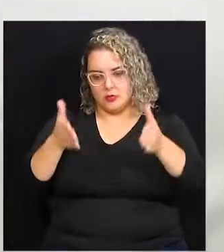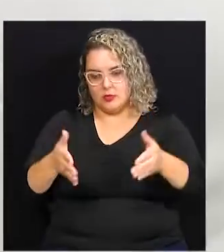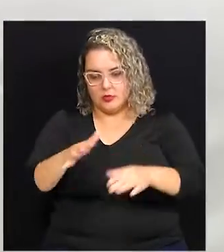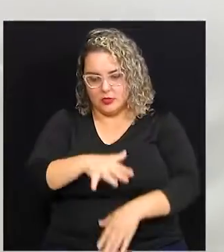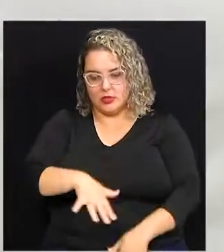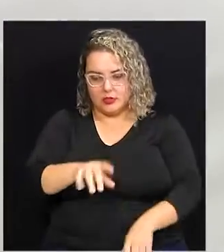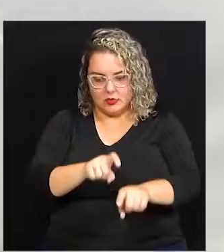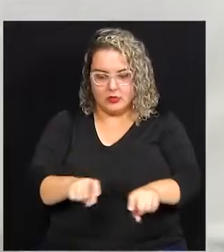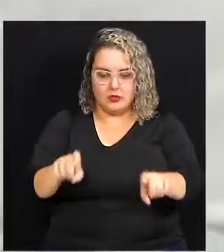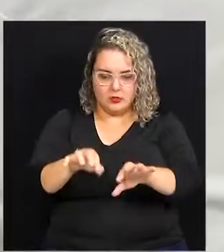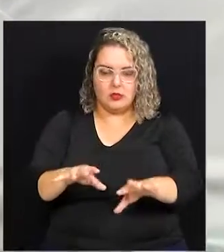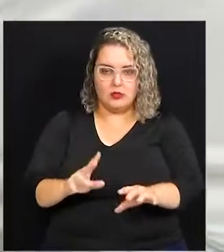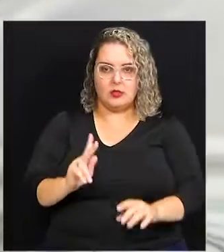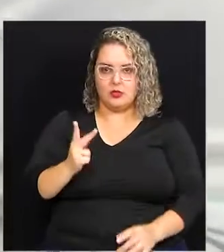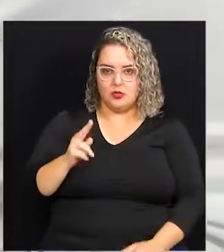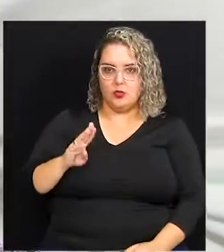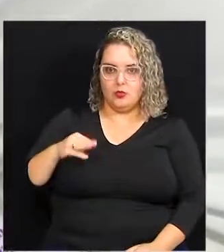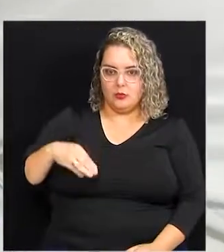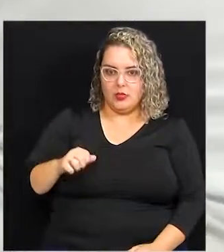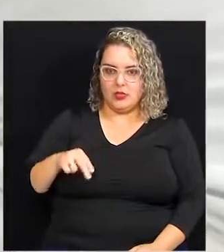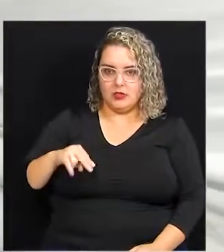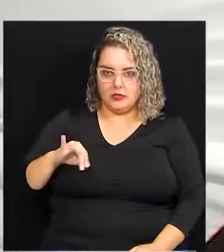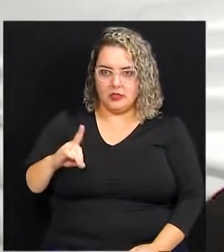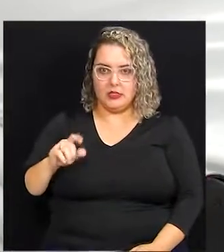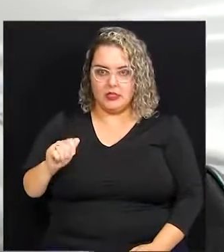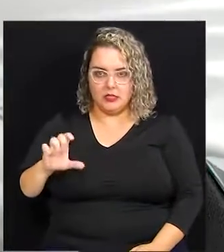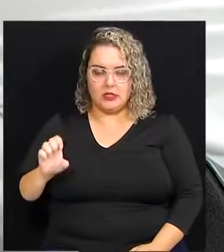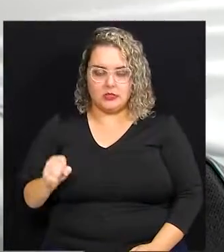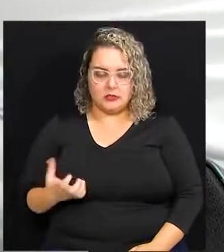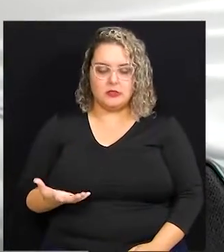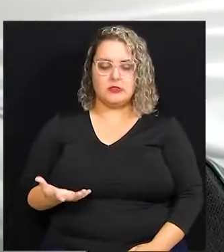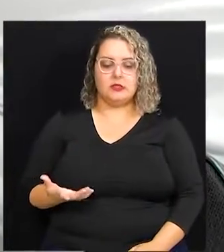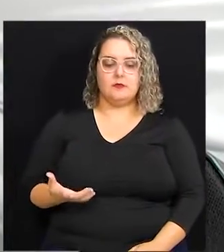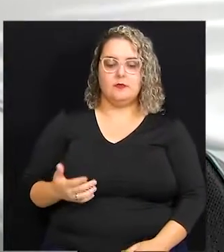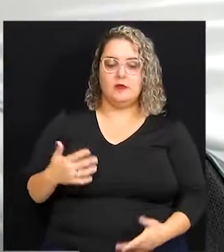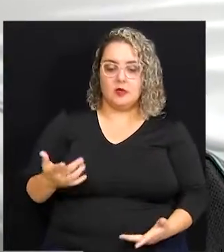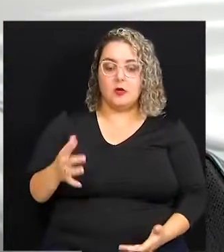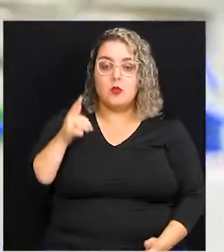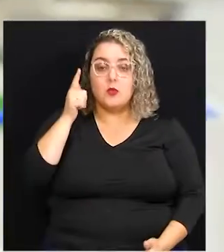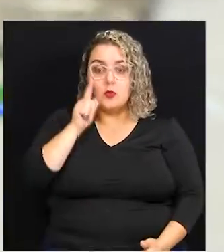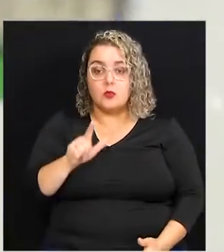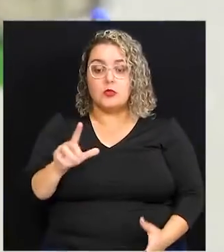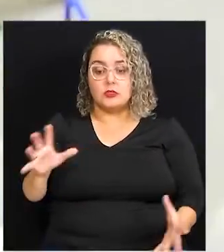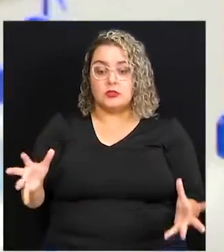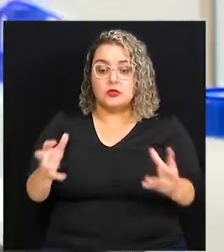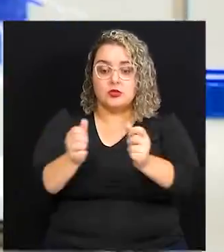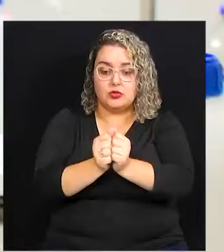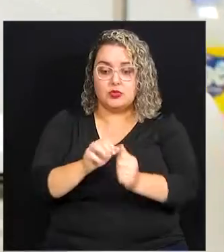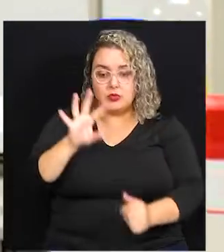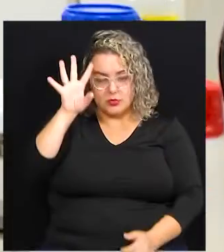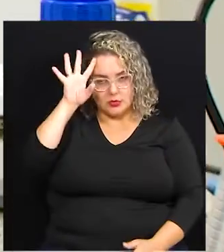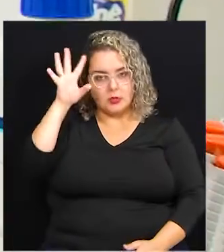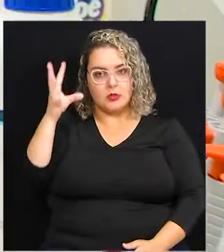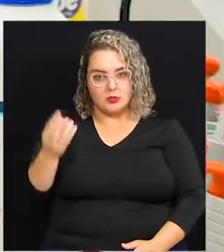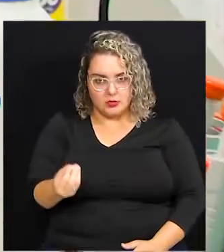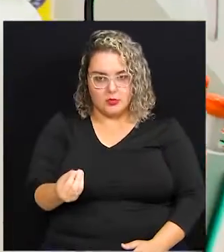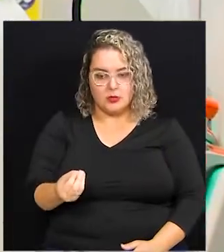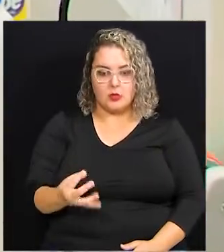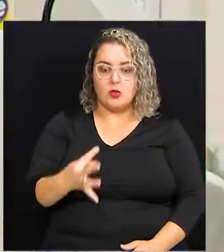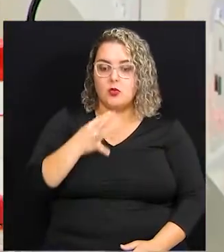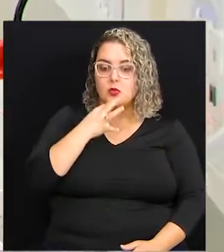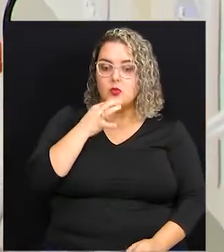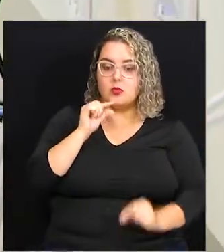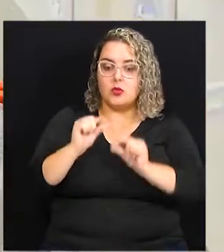voltado à computação, as áreas de humanidades. Então a gente acaba conseguindo integrar todo esse conhecimento, a gente